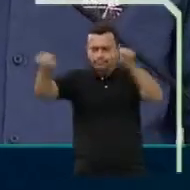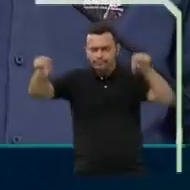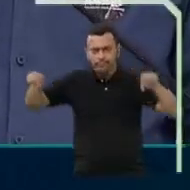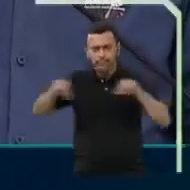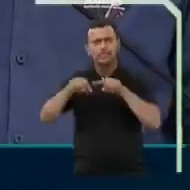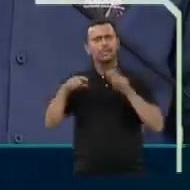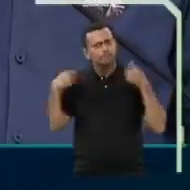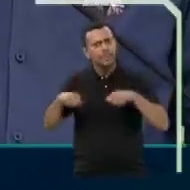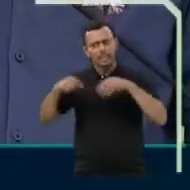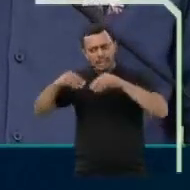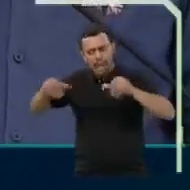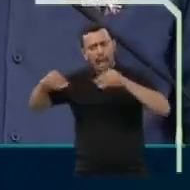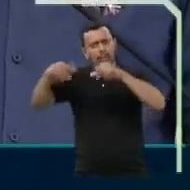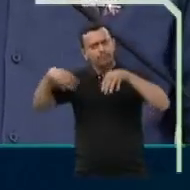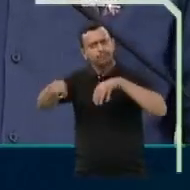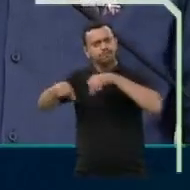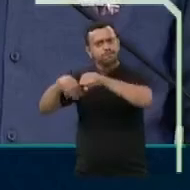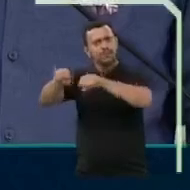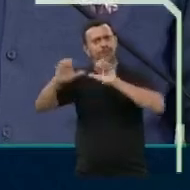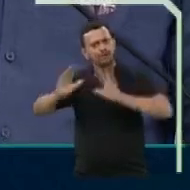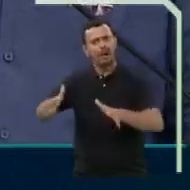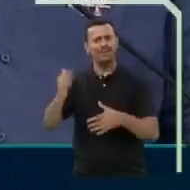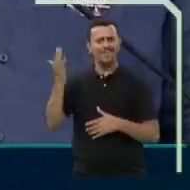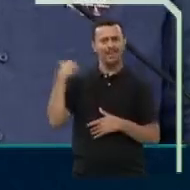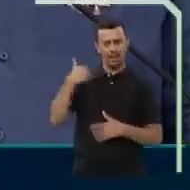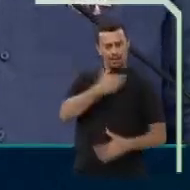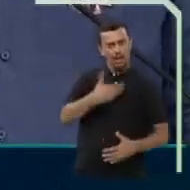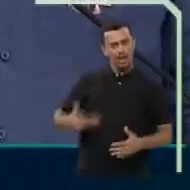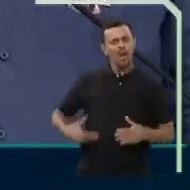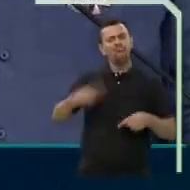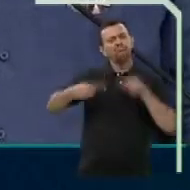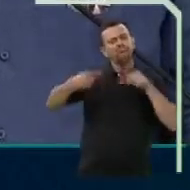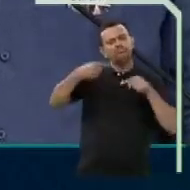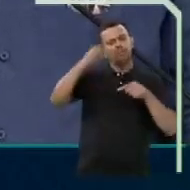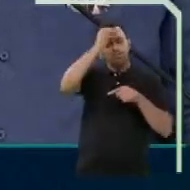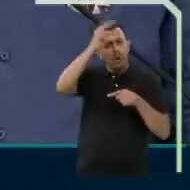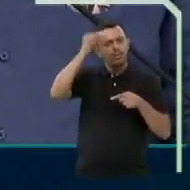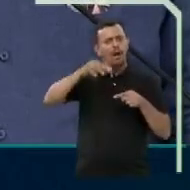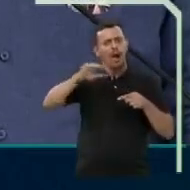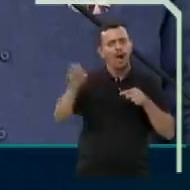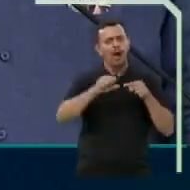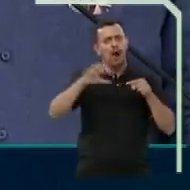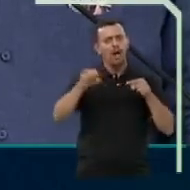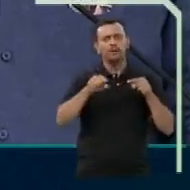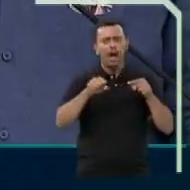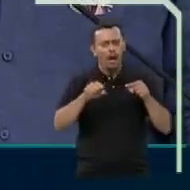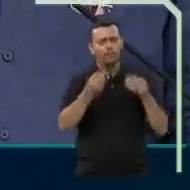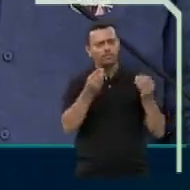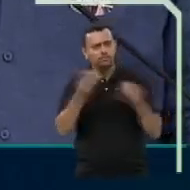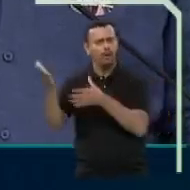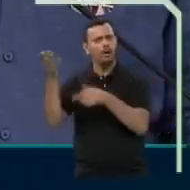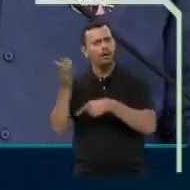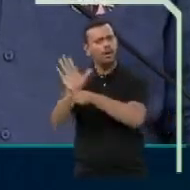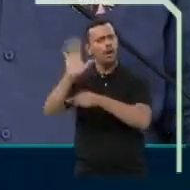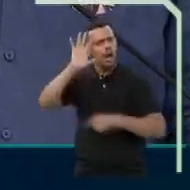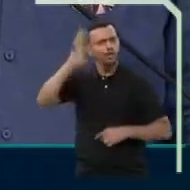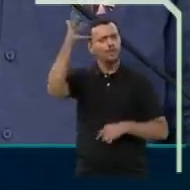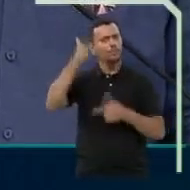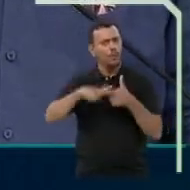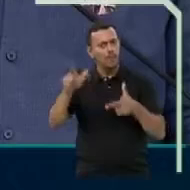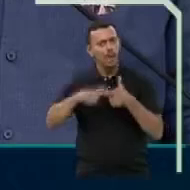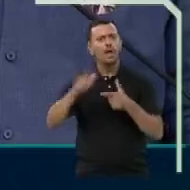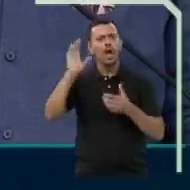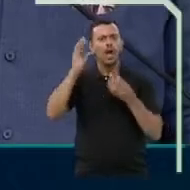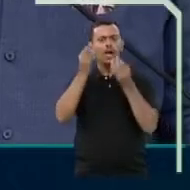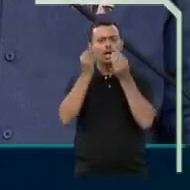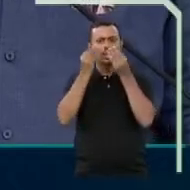terras dos índios que foram ocupadas por políticas públicas. É assim que nós vamos resolver o problema dos índios do Nordeste,